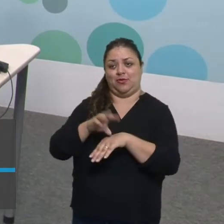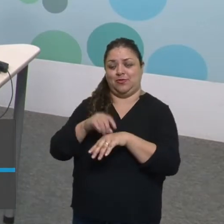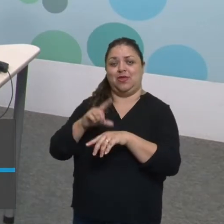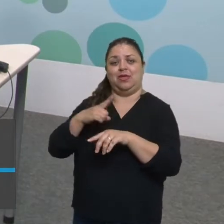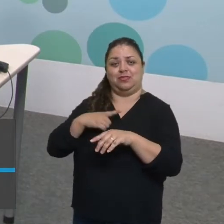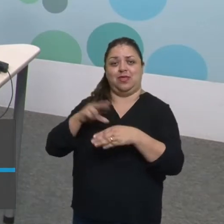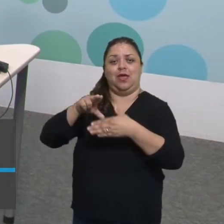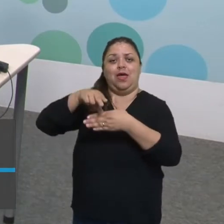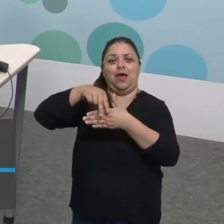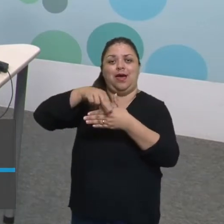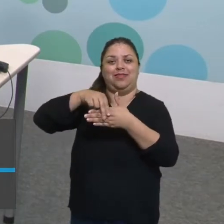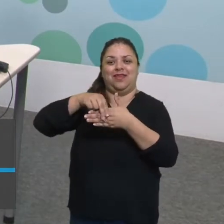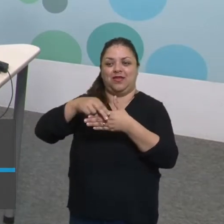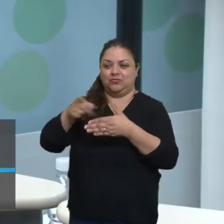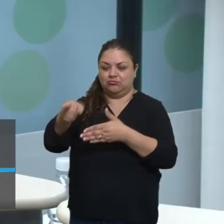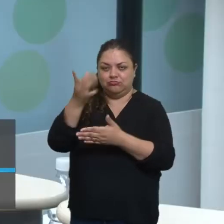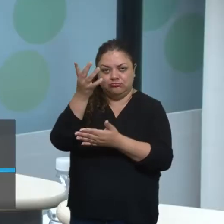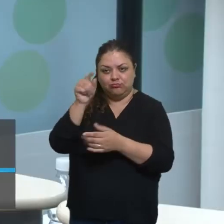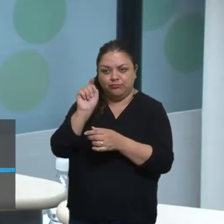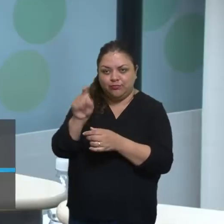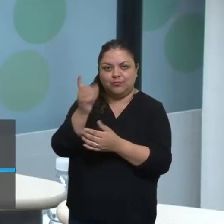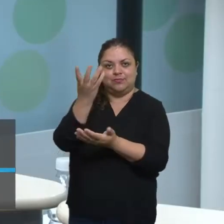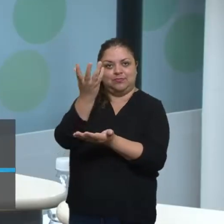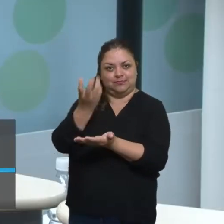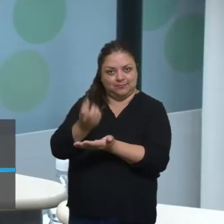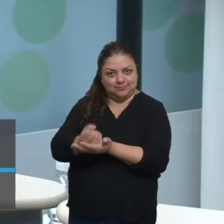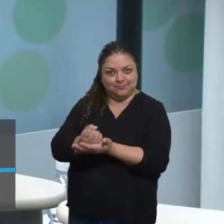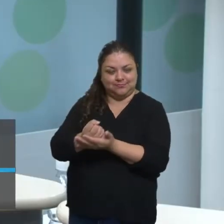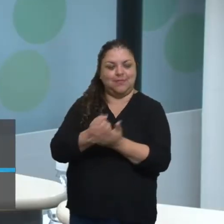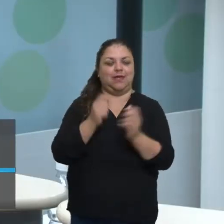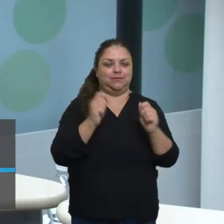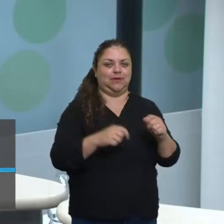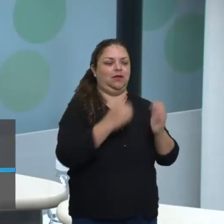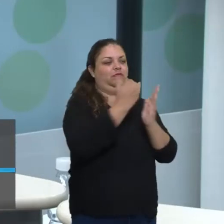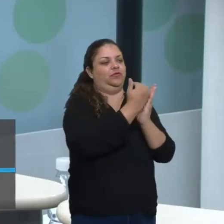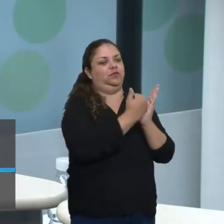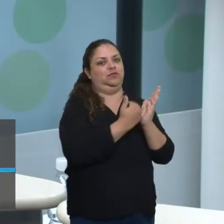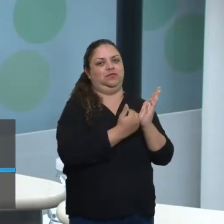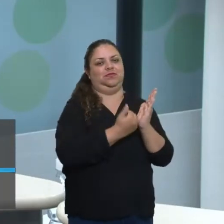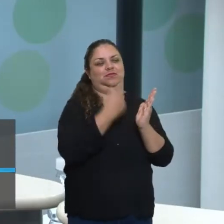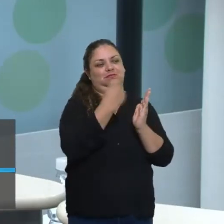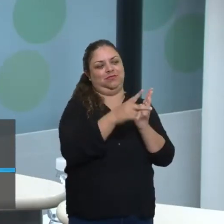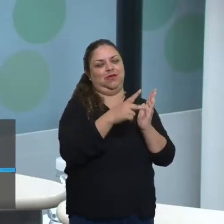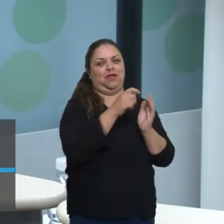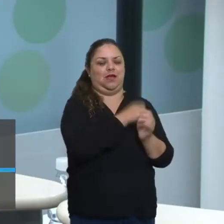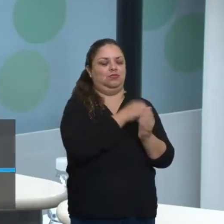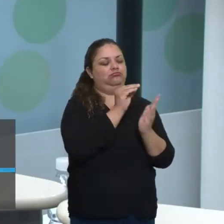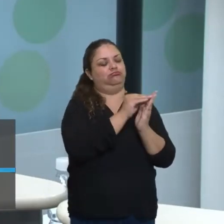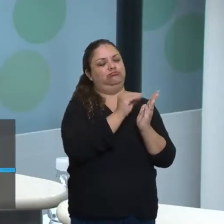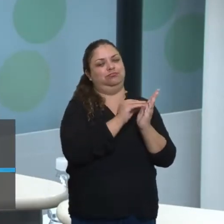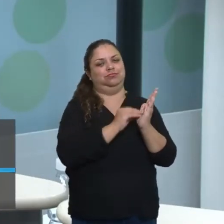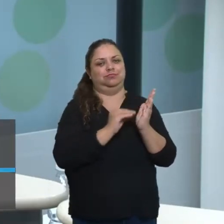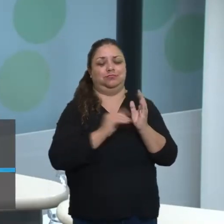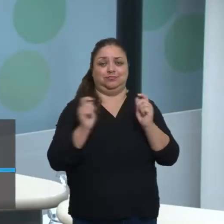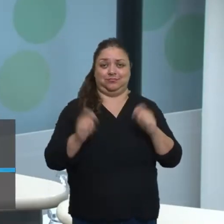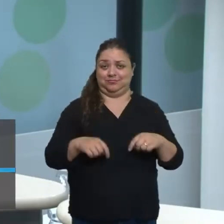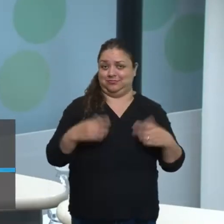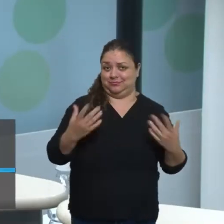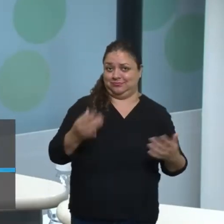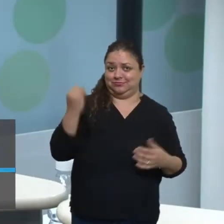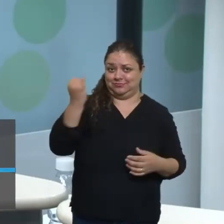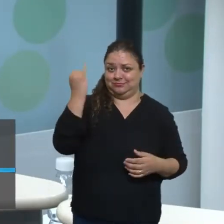então isso vem também para contribuir facilitar o trabalho do professor então é um aspecto que pode ser observado por isso que é importante